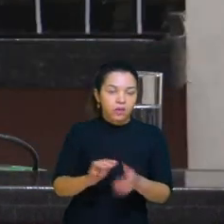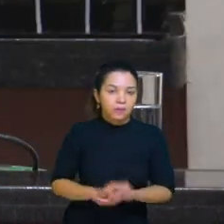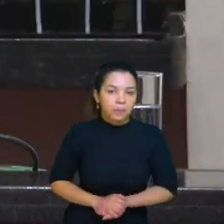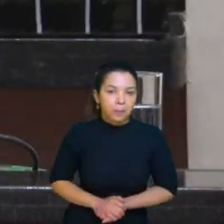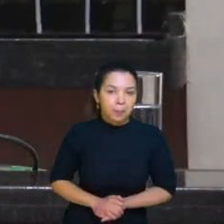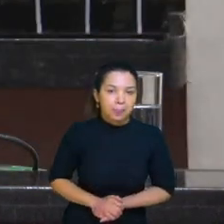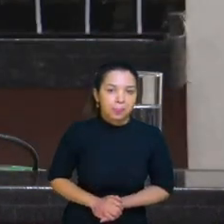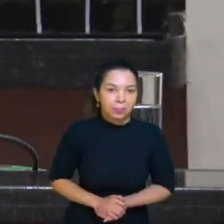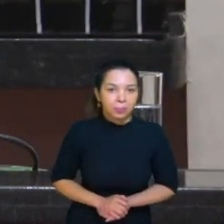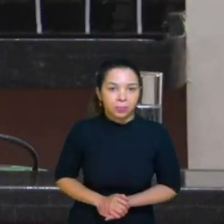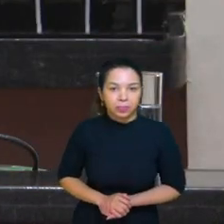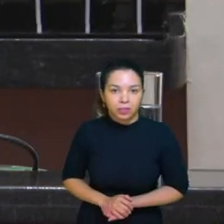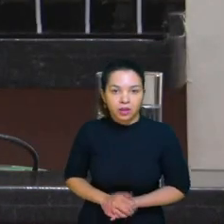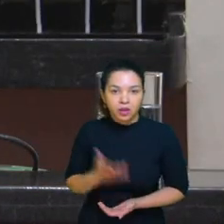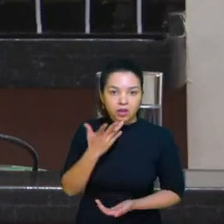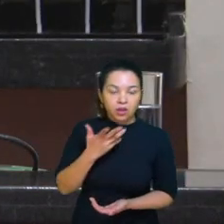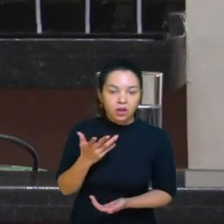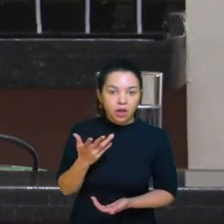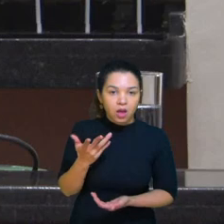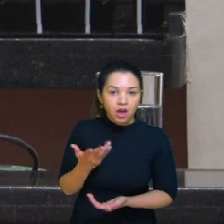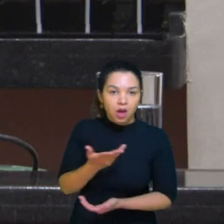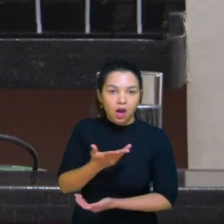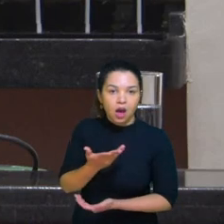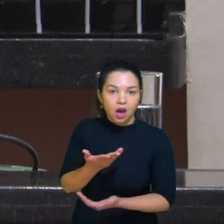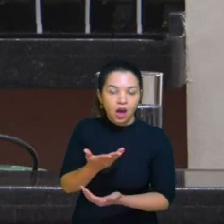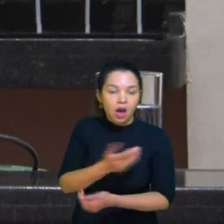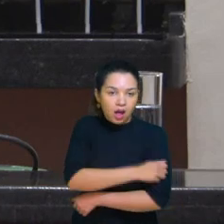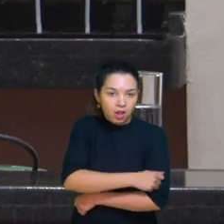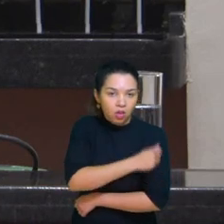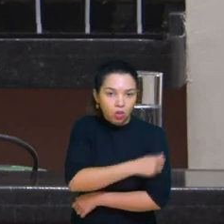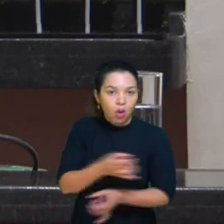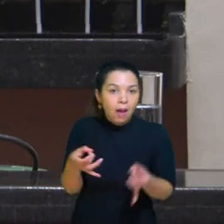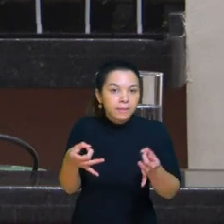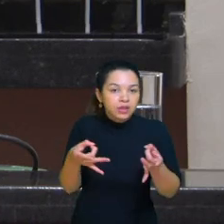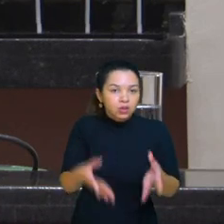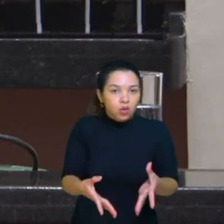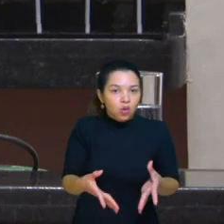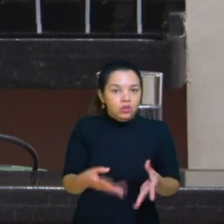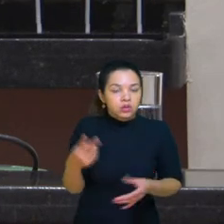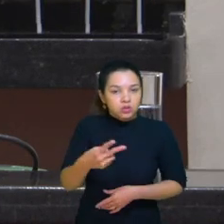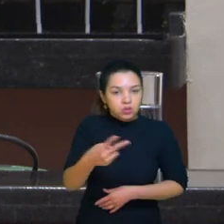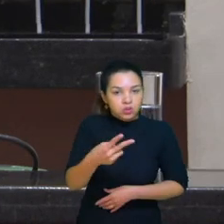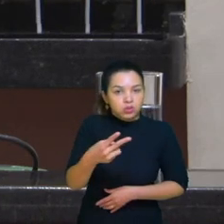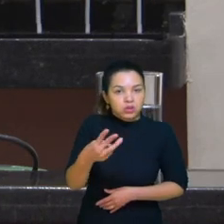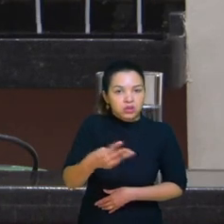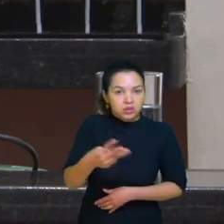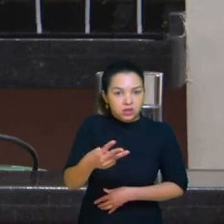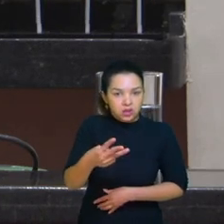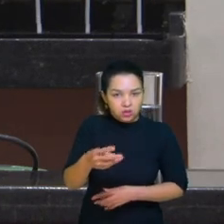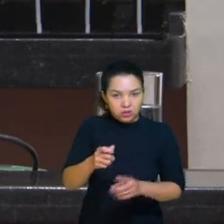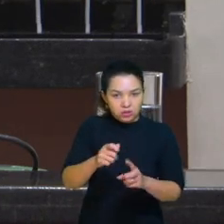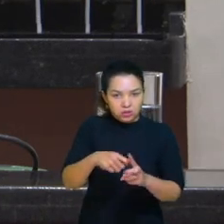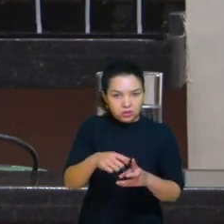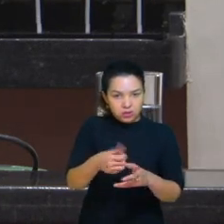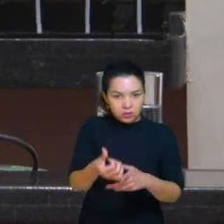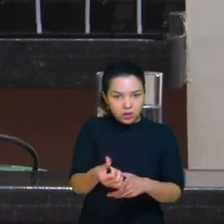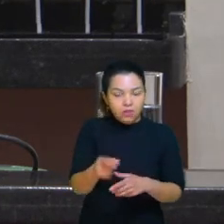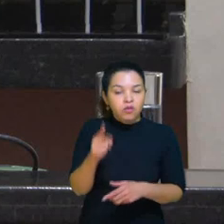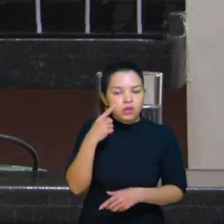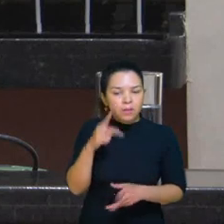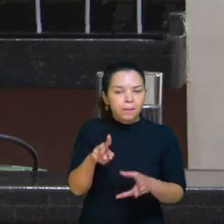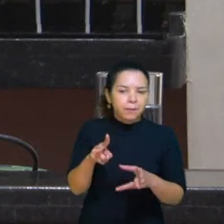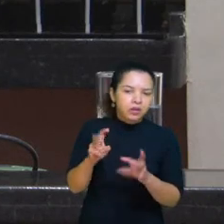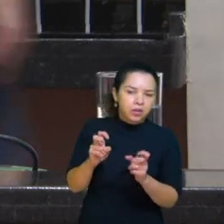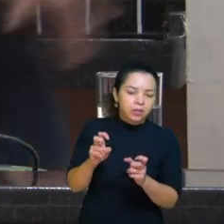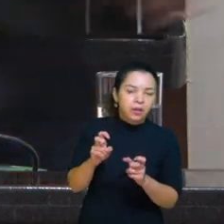segundo semestre ter até a terceira fase e se você olhar o o a evasão do ensino médio a maior